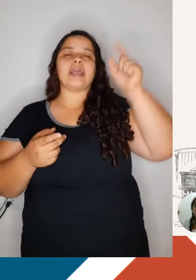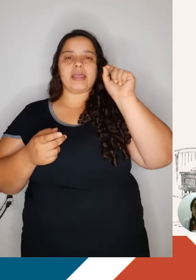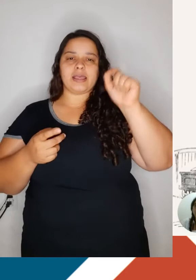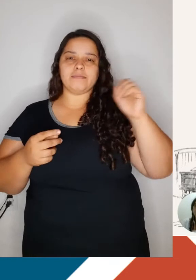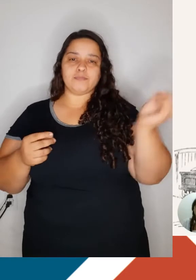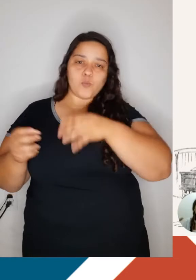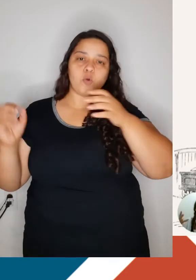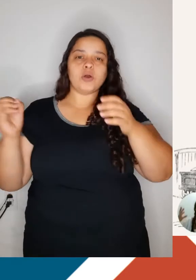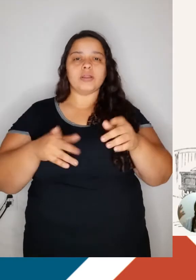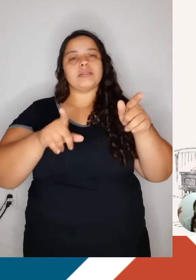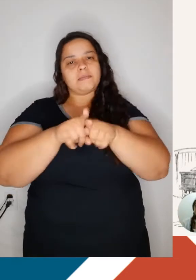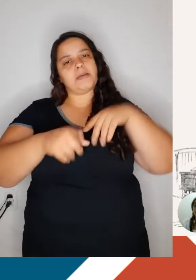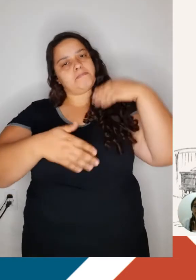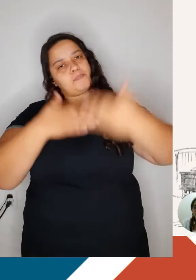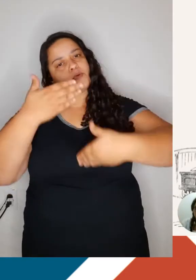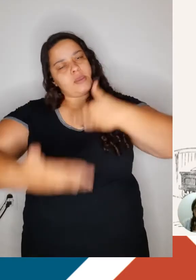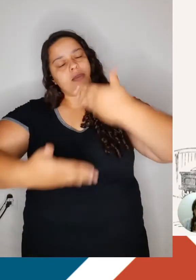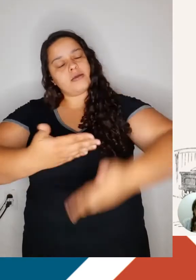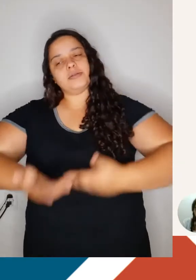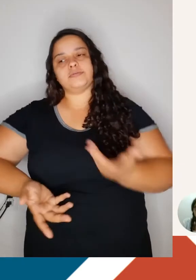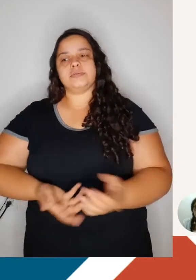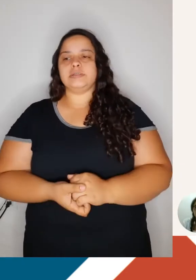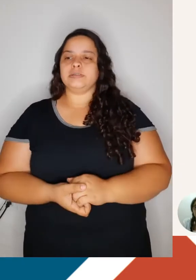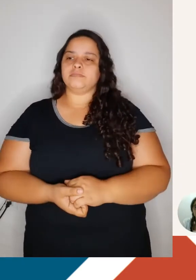de modernização e de progresso.